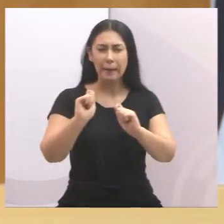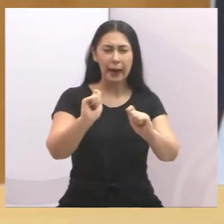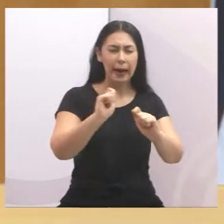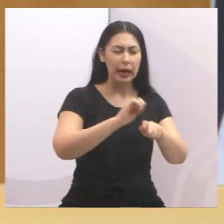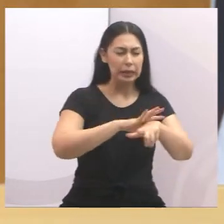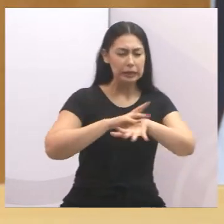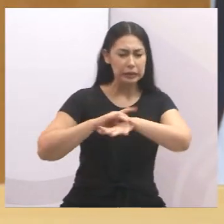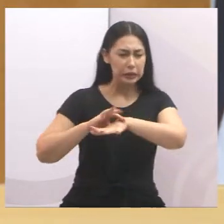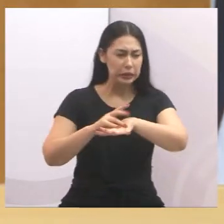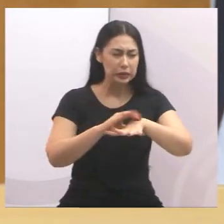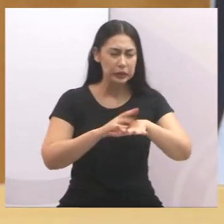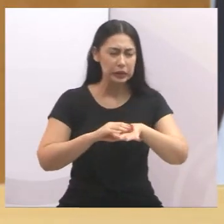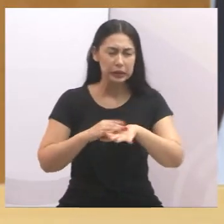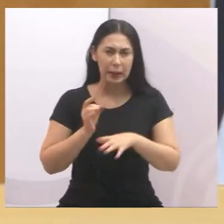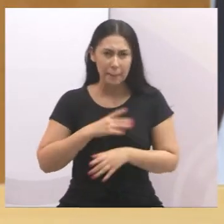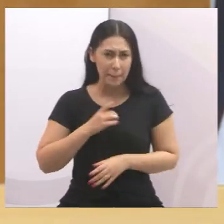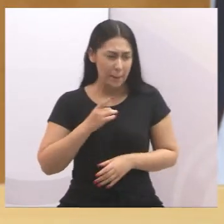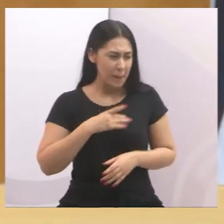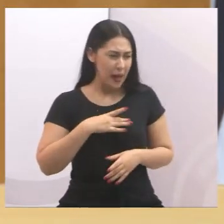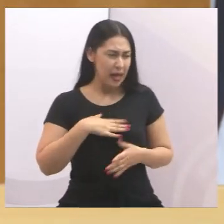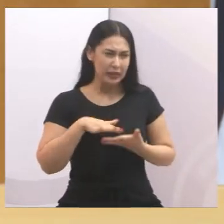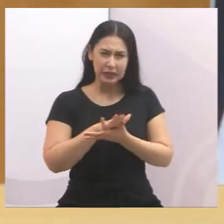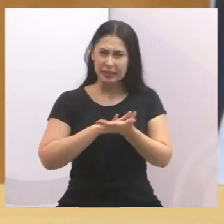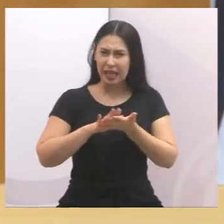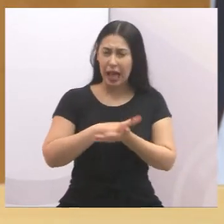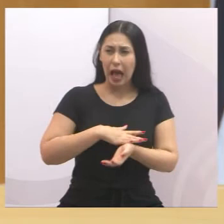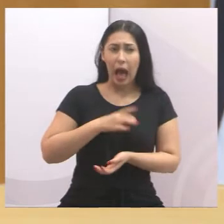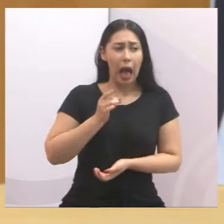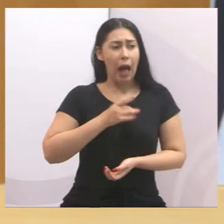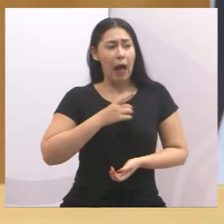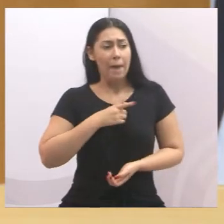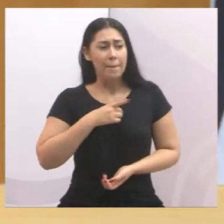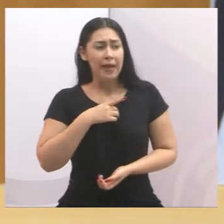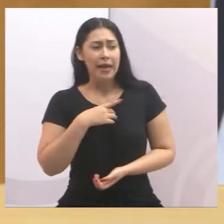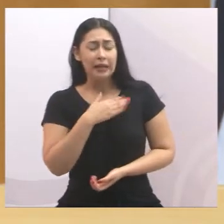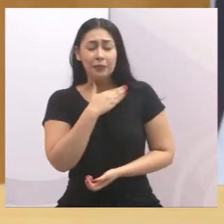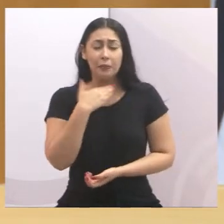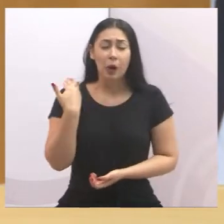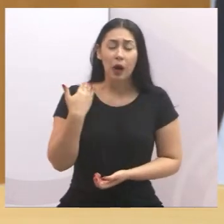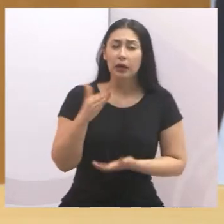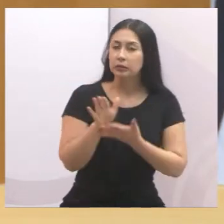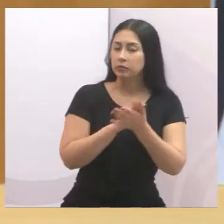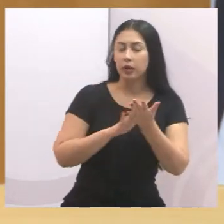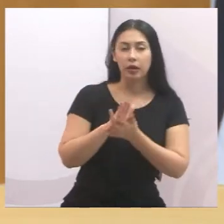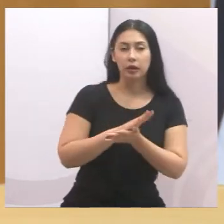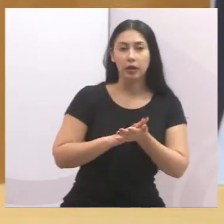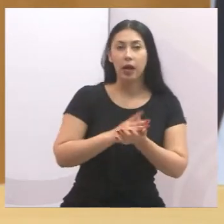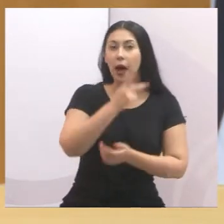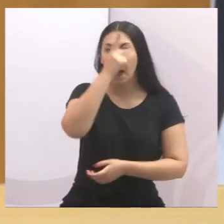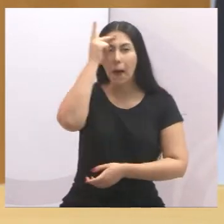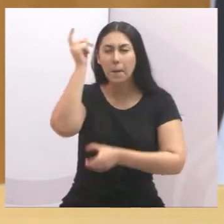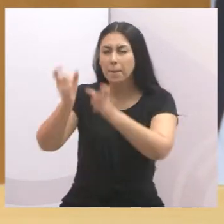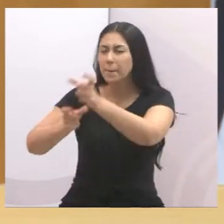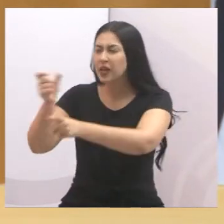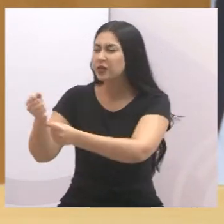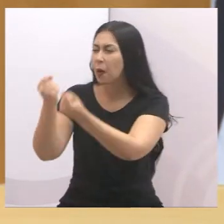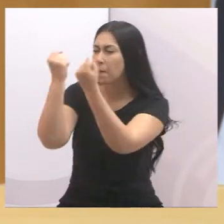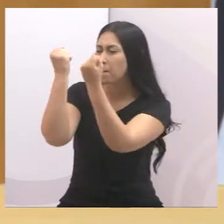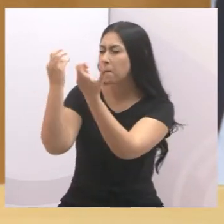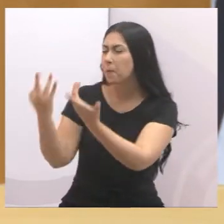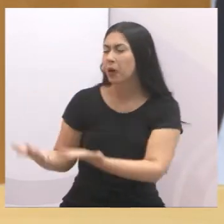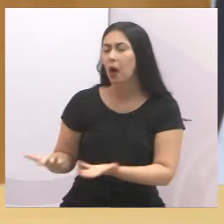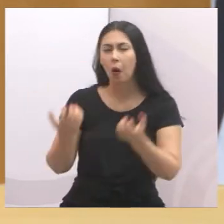pestilência que ande na escuridão, nem mortalidade que no meio do dia destrua. Cairão ao teu lado 1.000 e 10.000 à